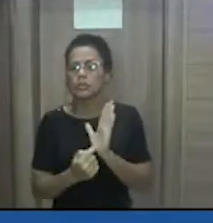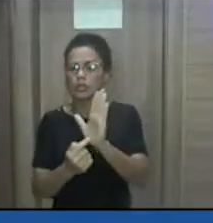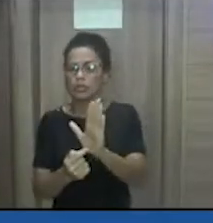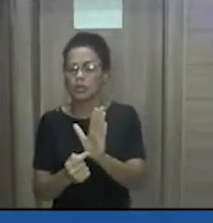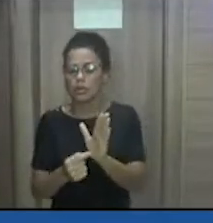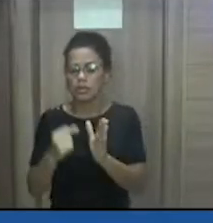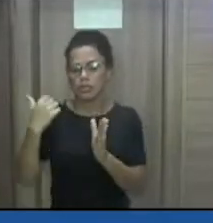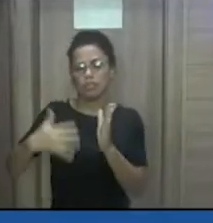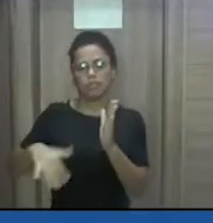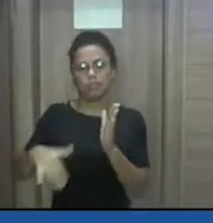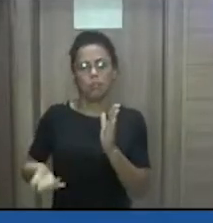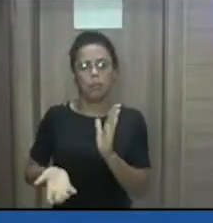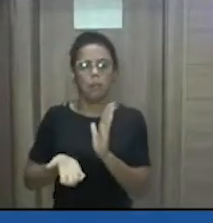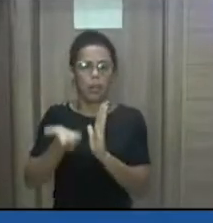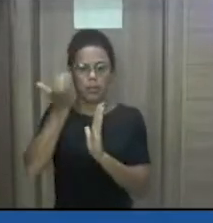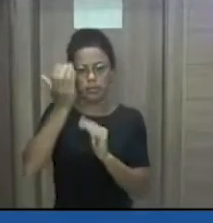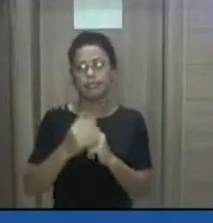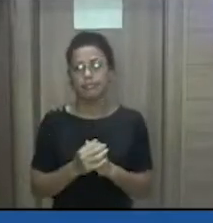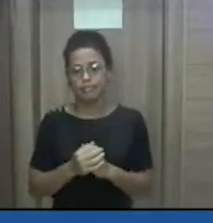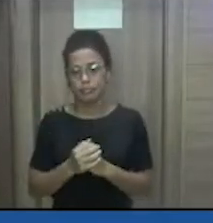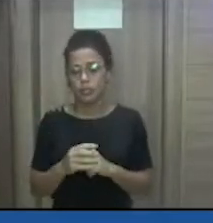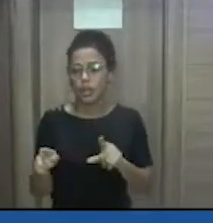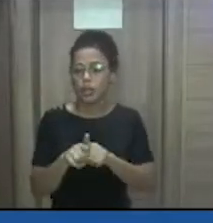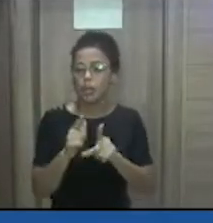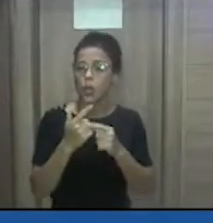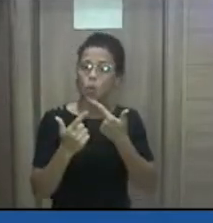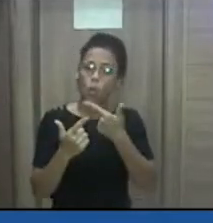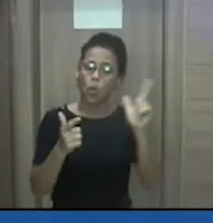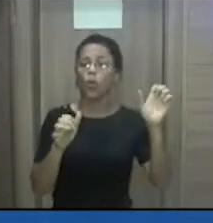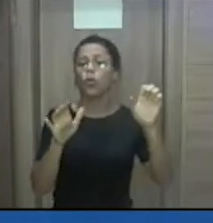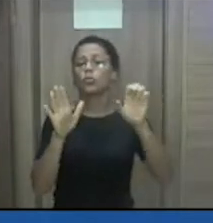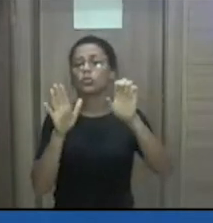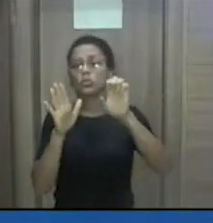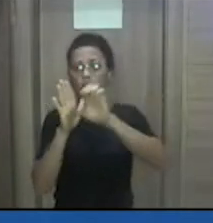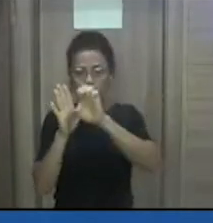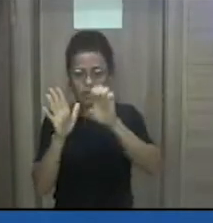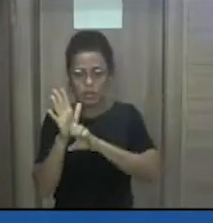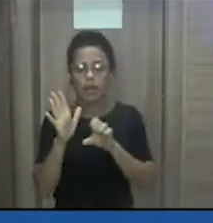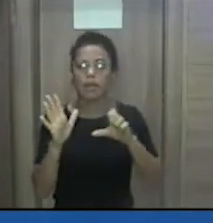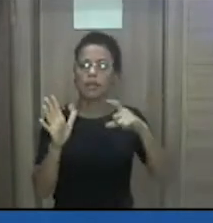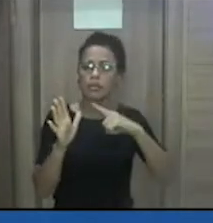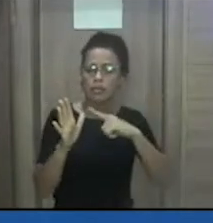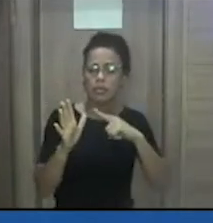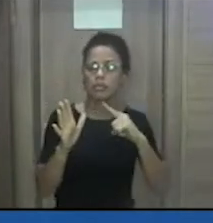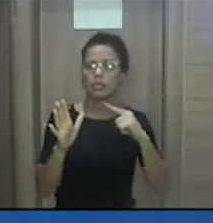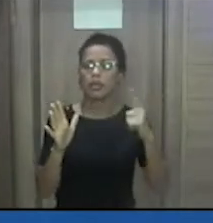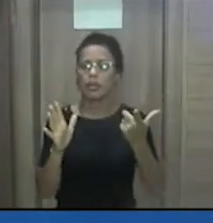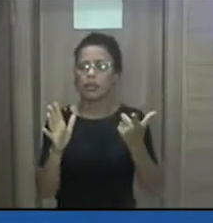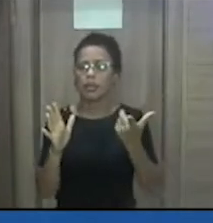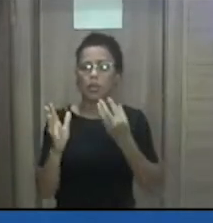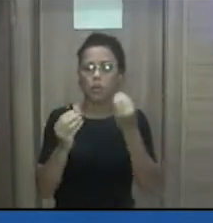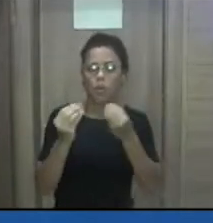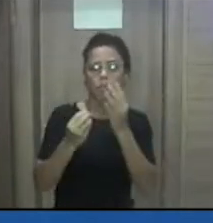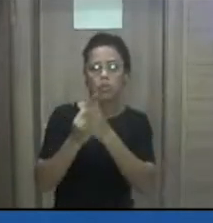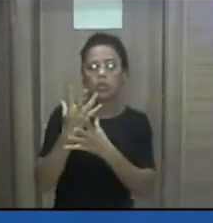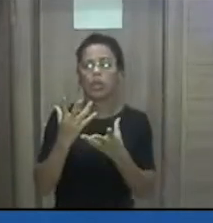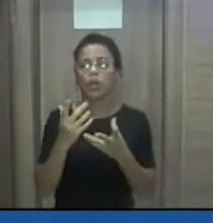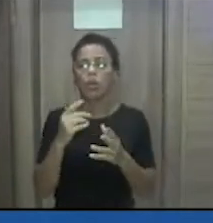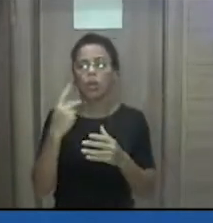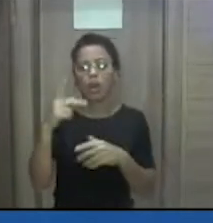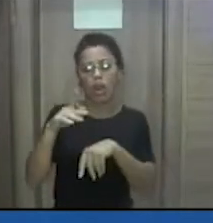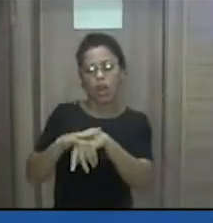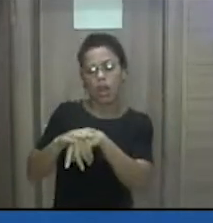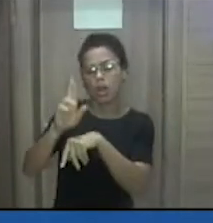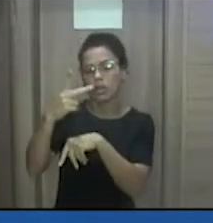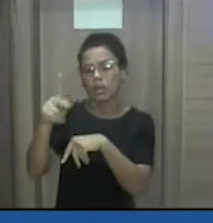maiores, além daqueles editais onde tinha muito bem delimitado e muito bem construído qual era o papel